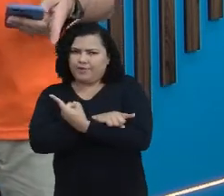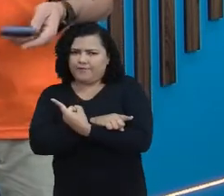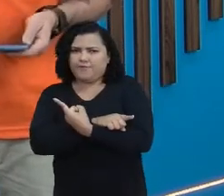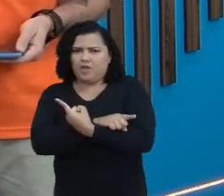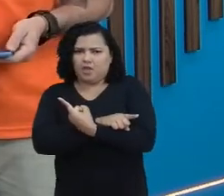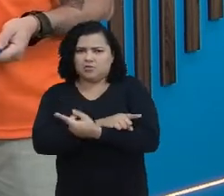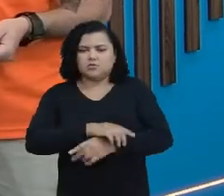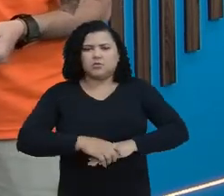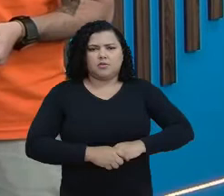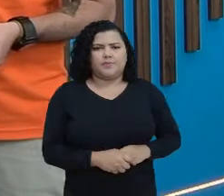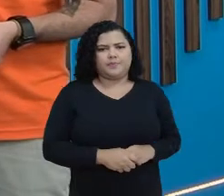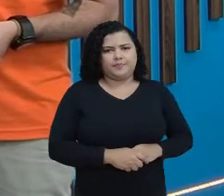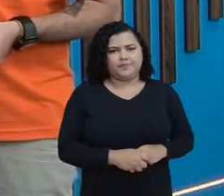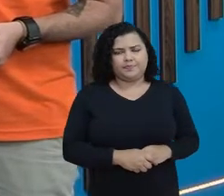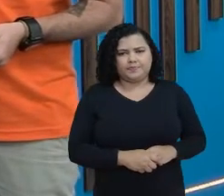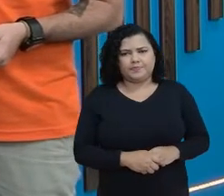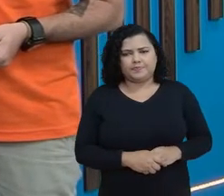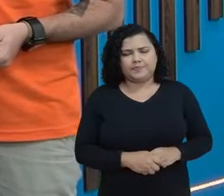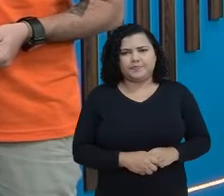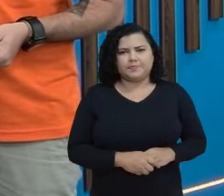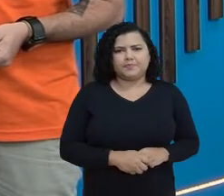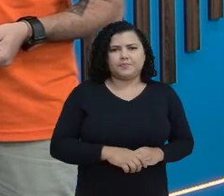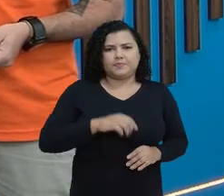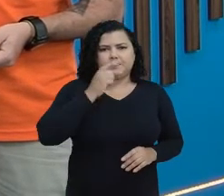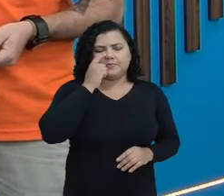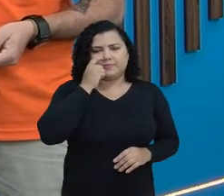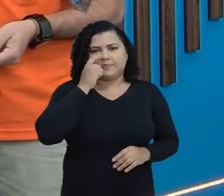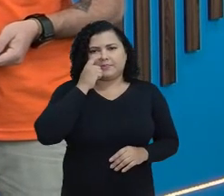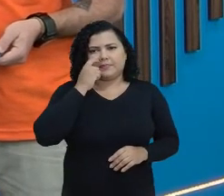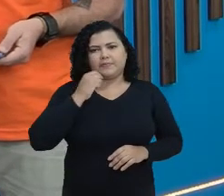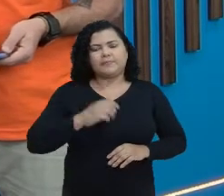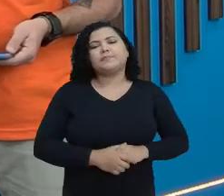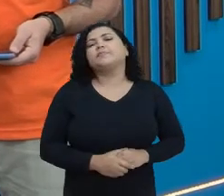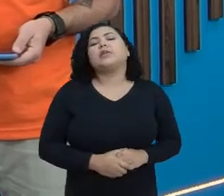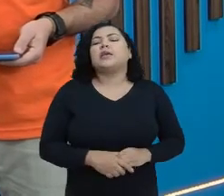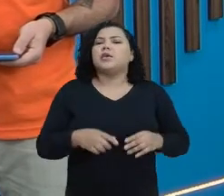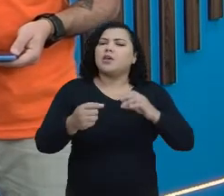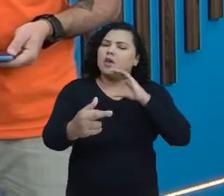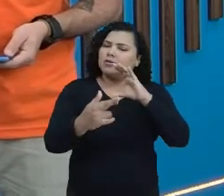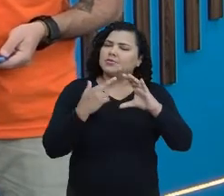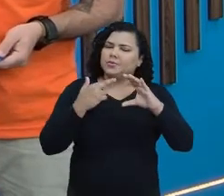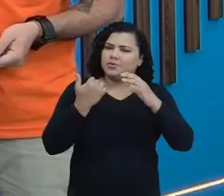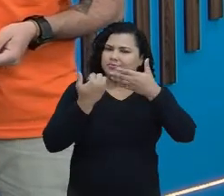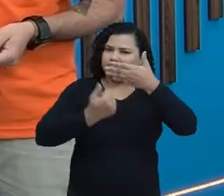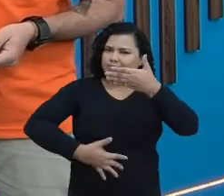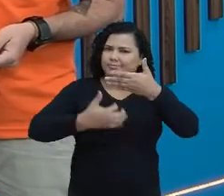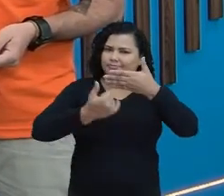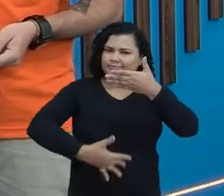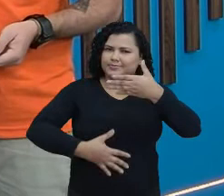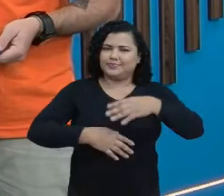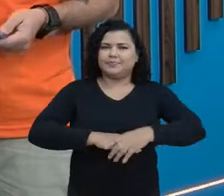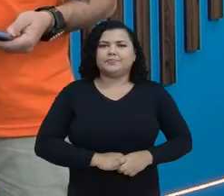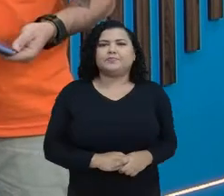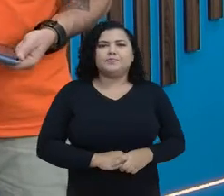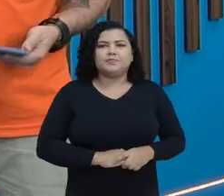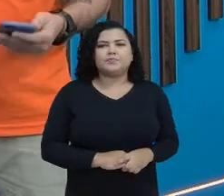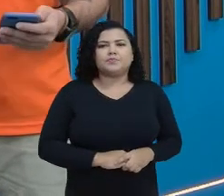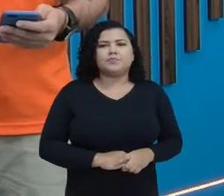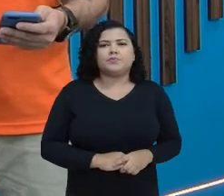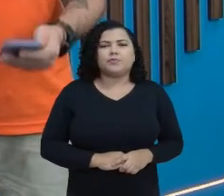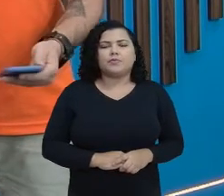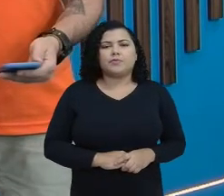ou inversamente proporcionais. Tá certo? Escreve para a gente com relação a essa situação.